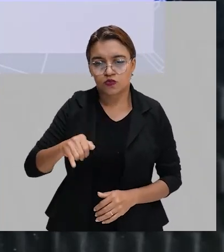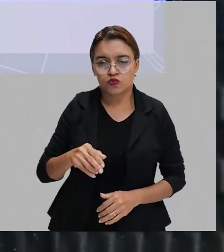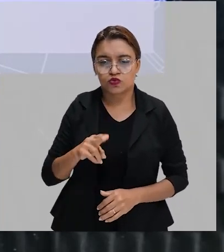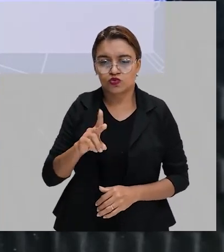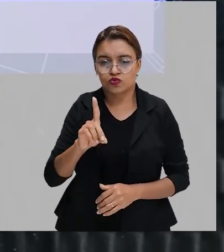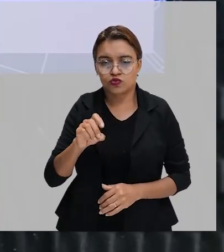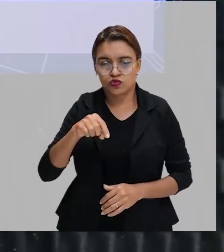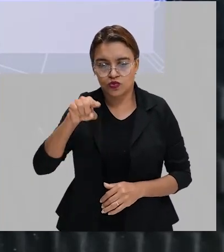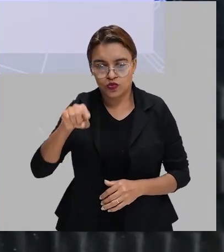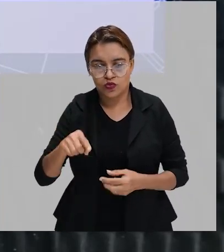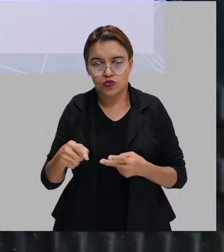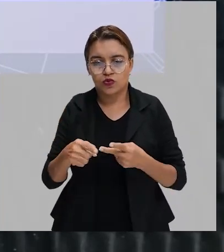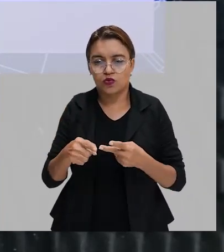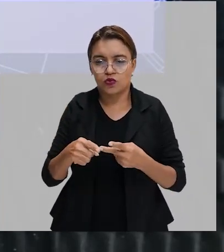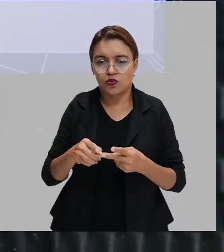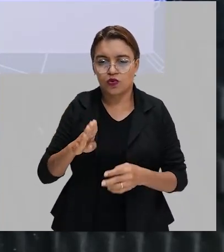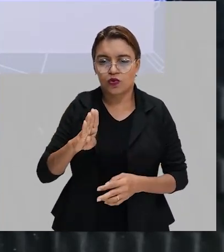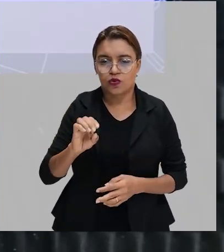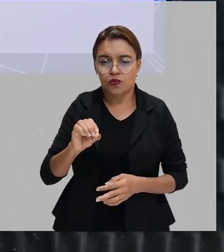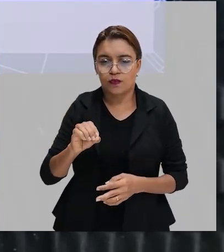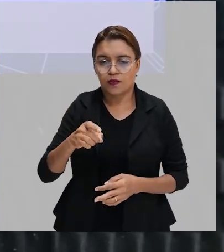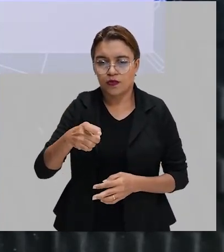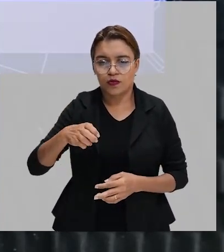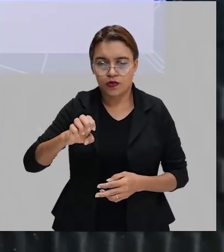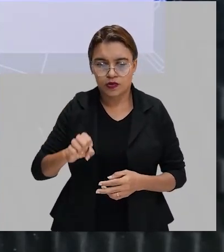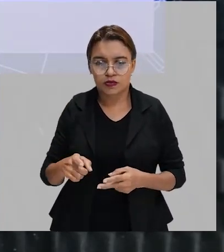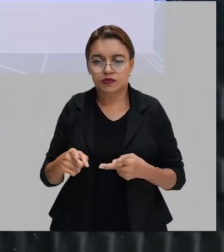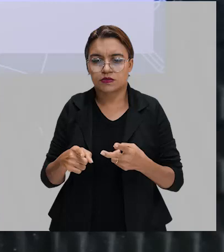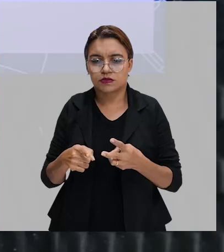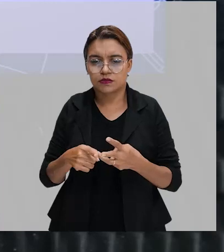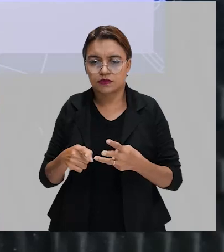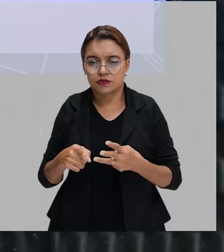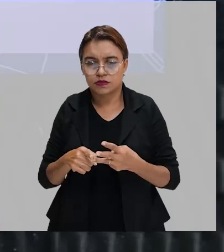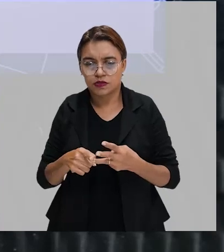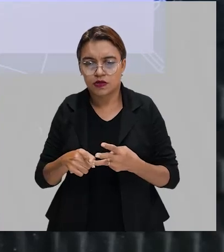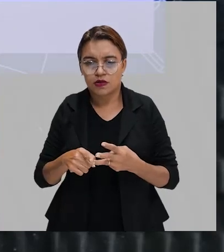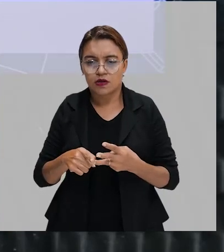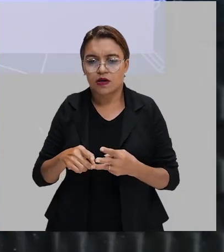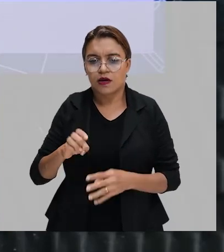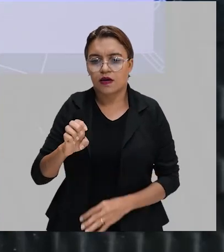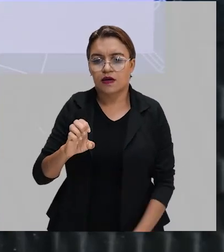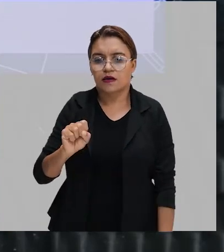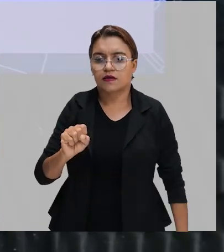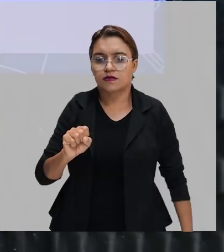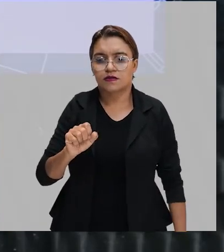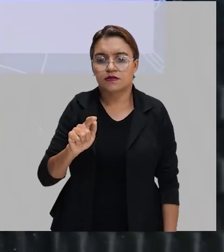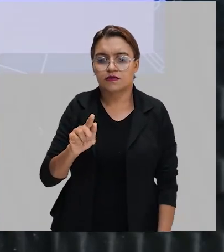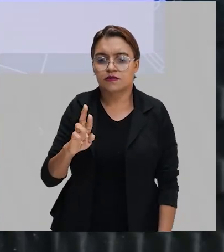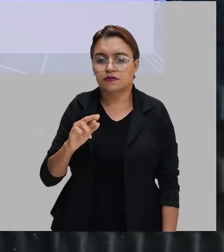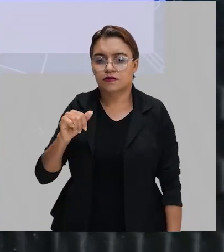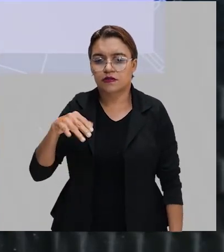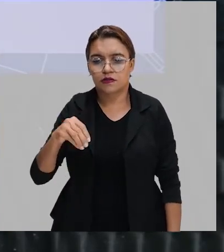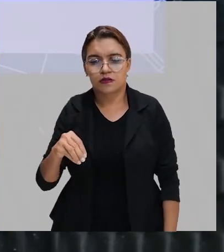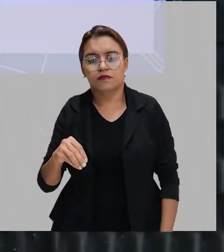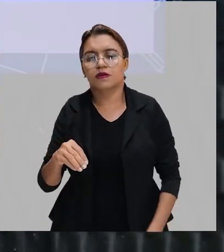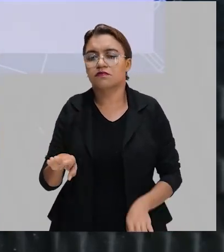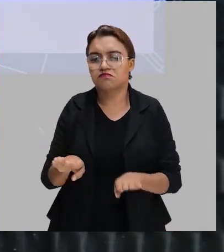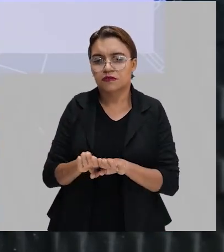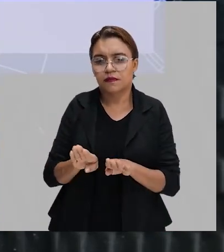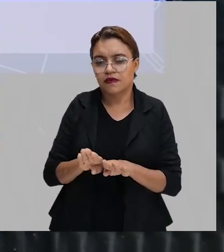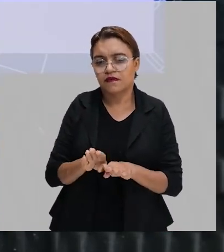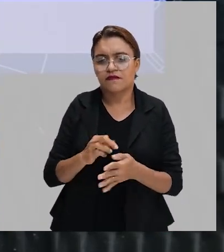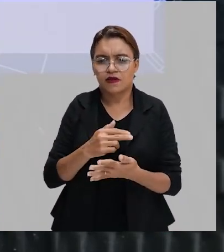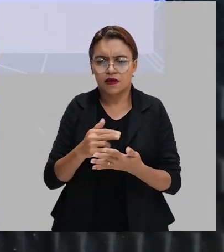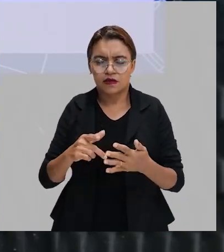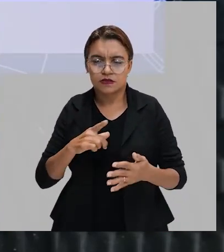judô, o boxe, esgrima, o taekwondo e etc. Esse termo subjugado